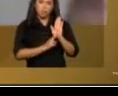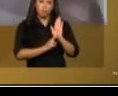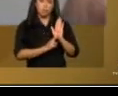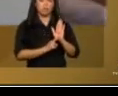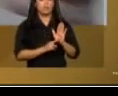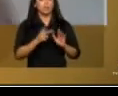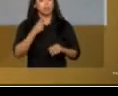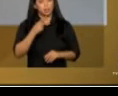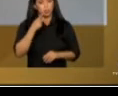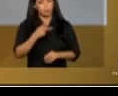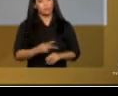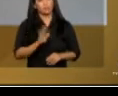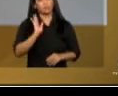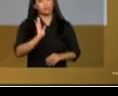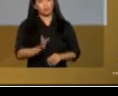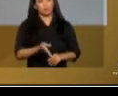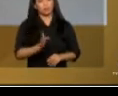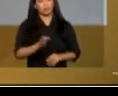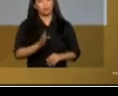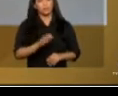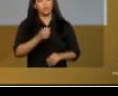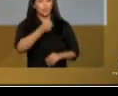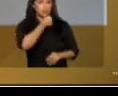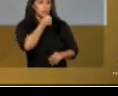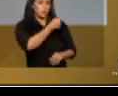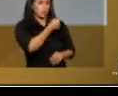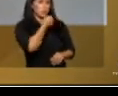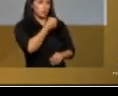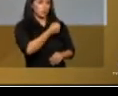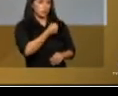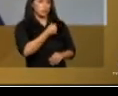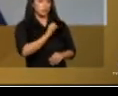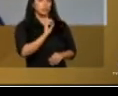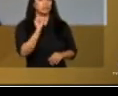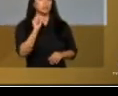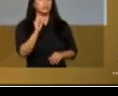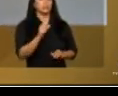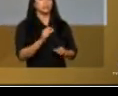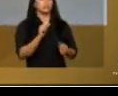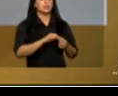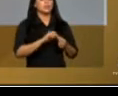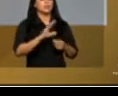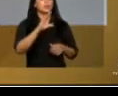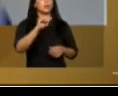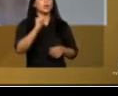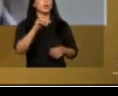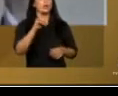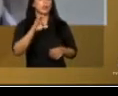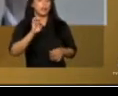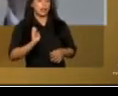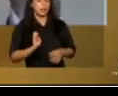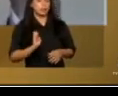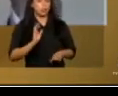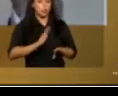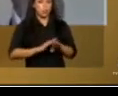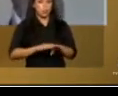repetindo aqui o que se diz na entrevista, e resultou na criação do CAD. O